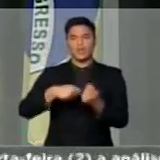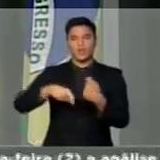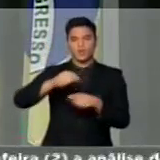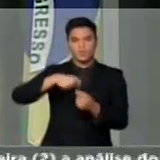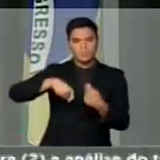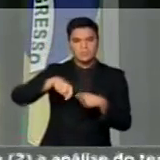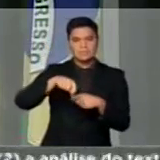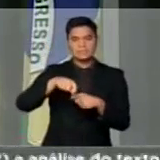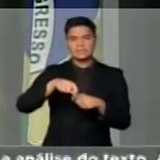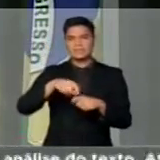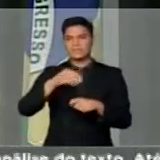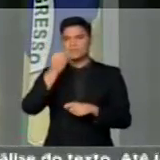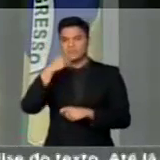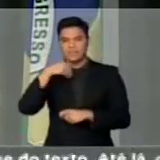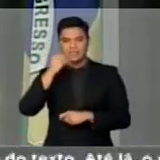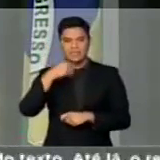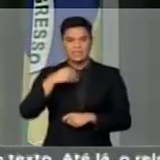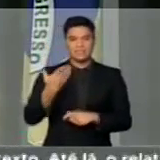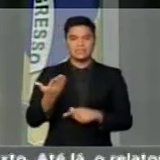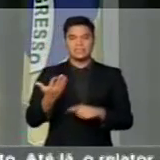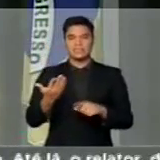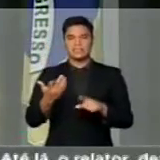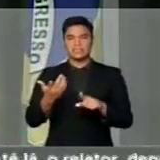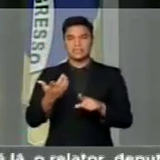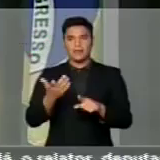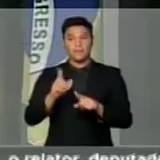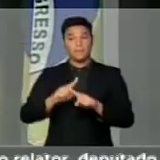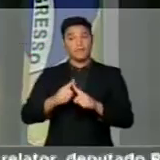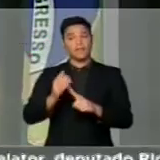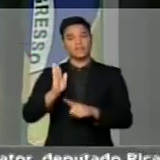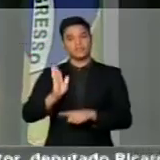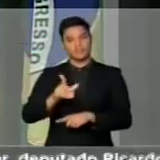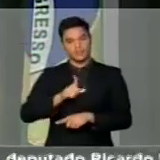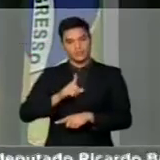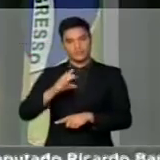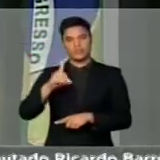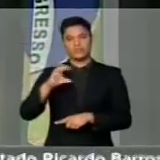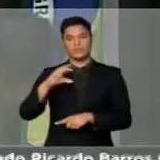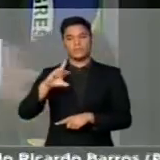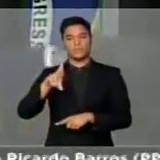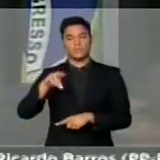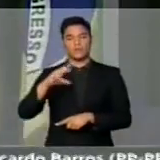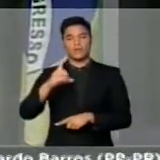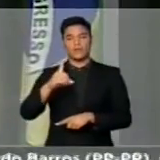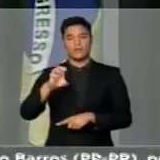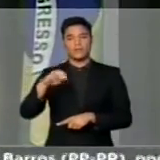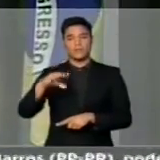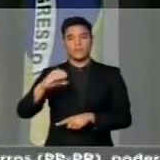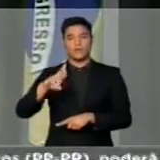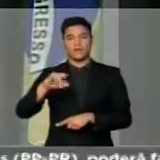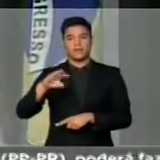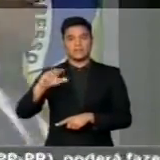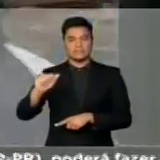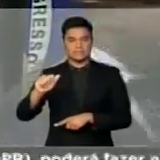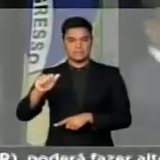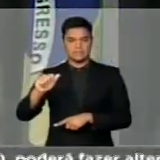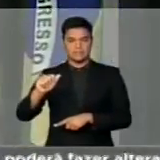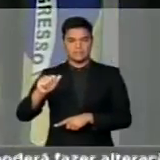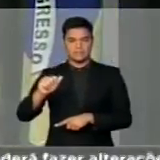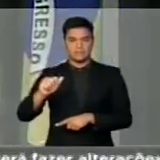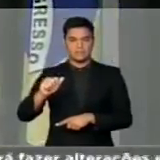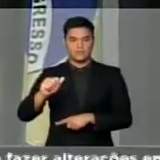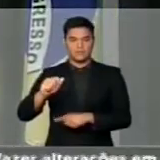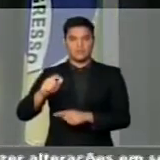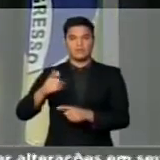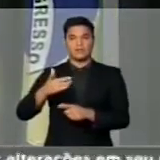econômica e tinha conquistado a democracia. Claudicou na parte econômica. Vieram as eleições